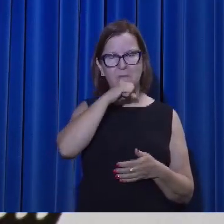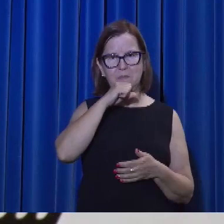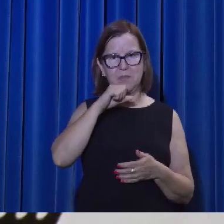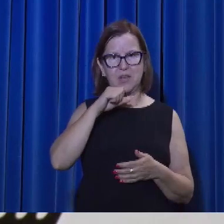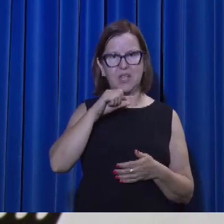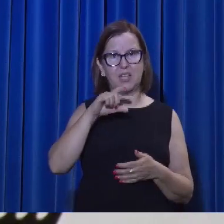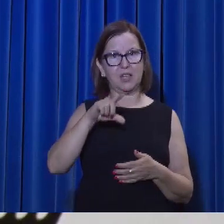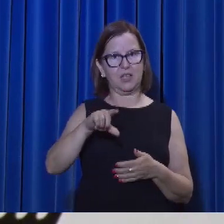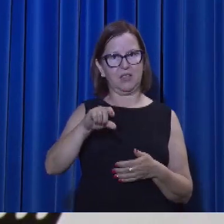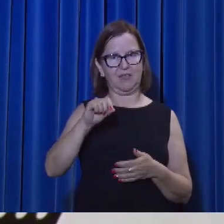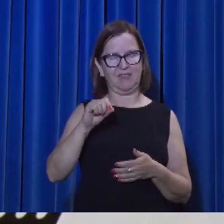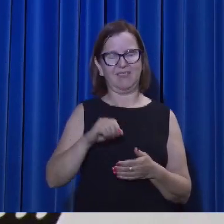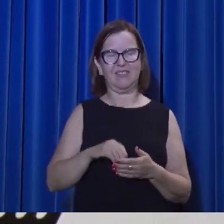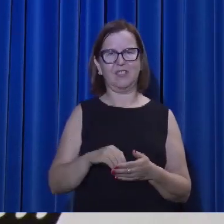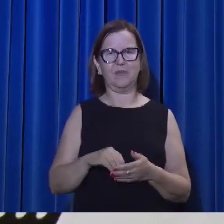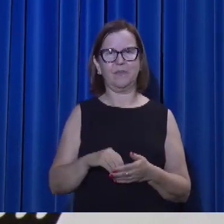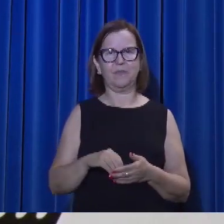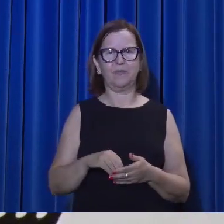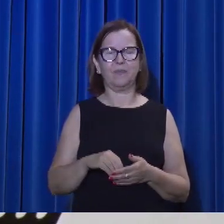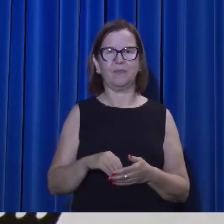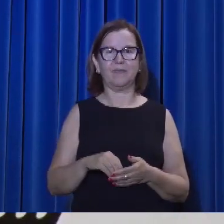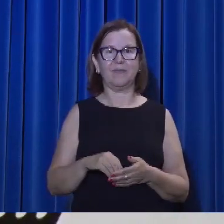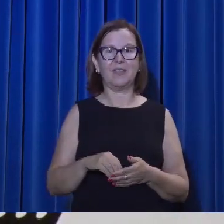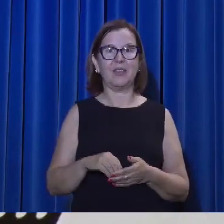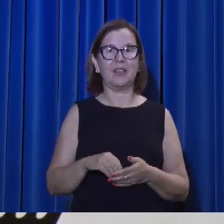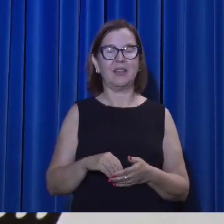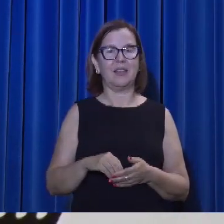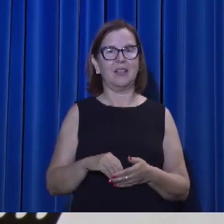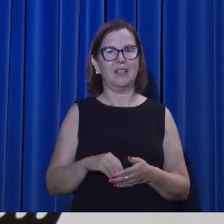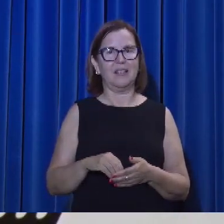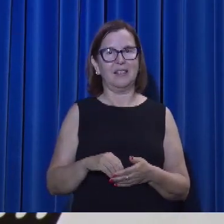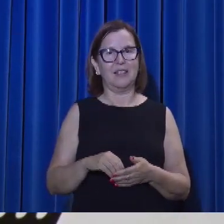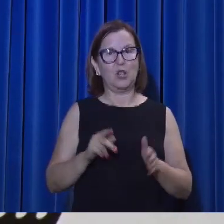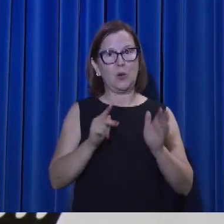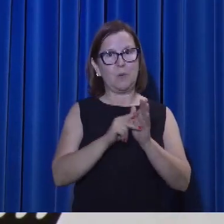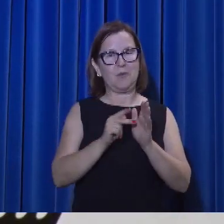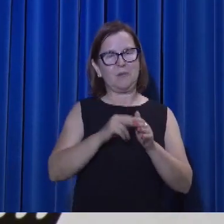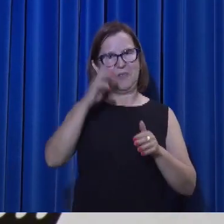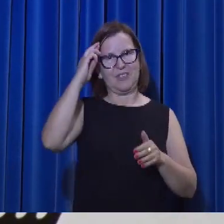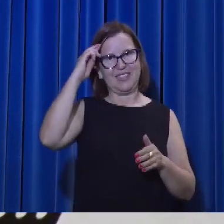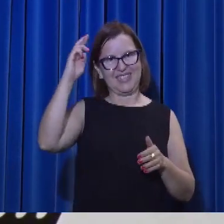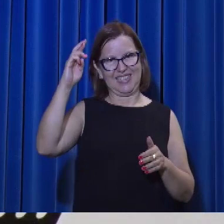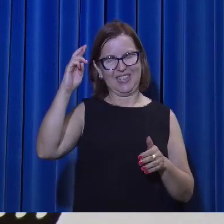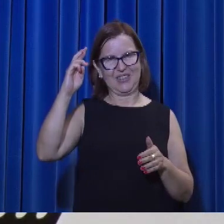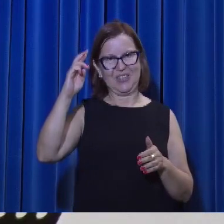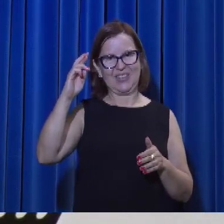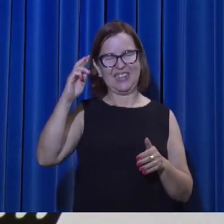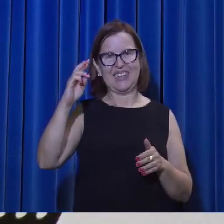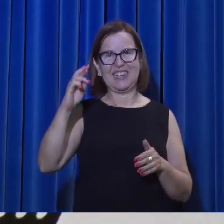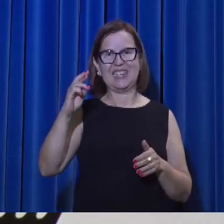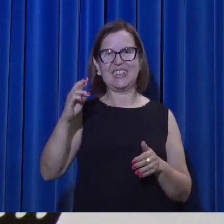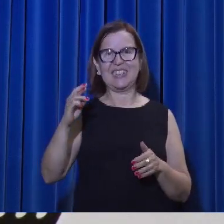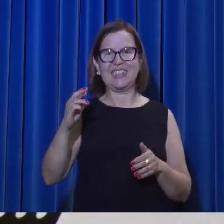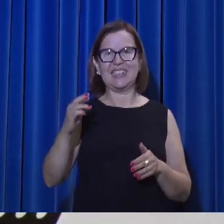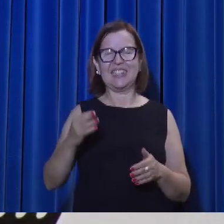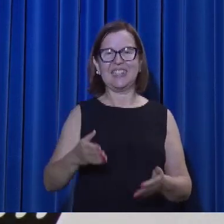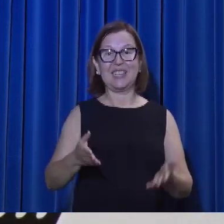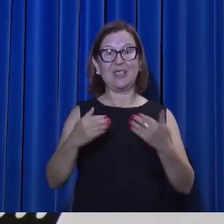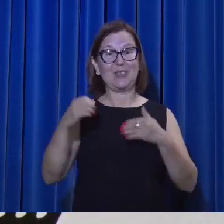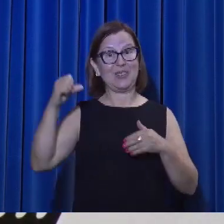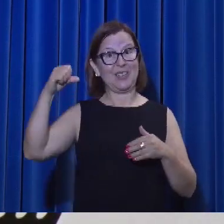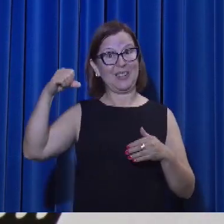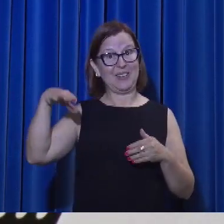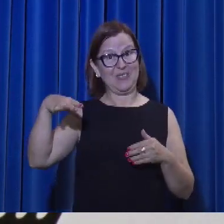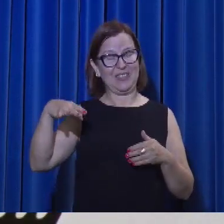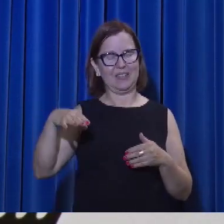me converteu, foi o próprio Senhor trazendo luz. Uma vez eu fui numa, acho que é crisma,